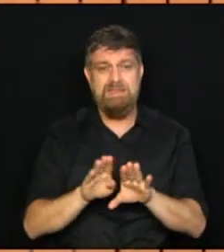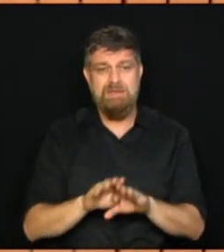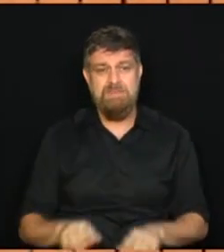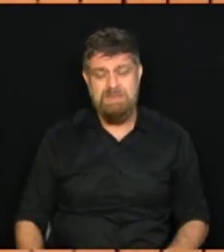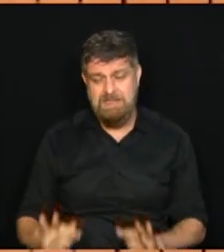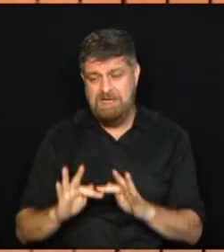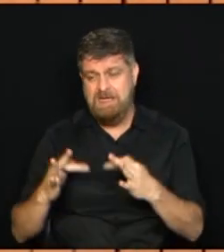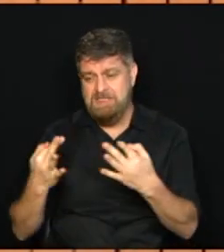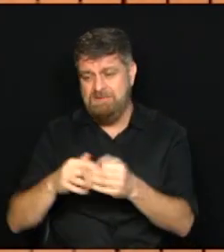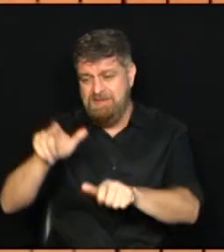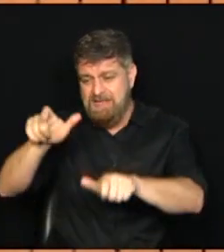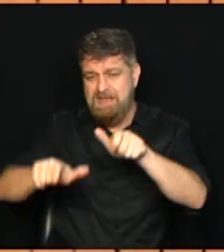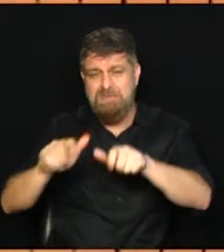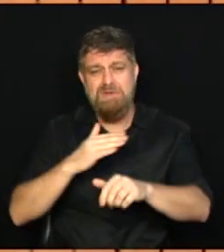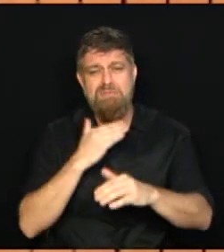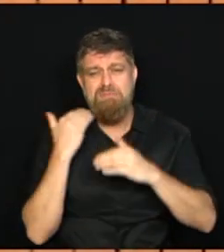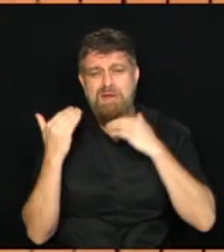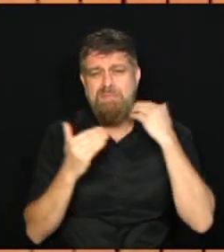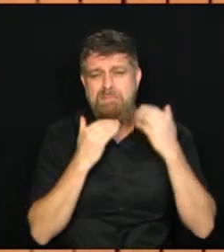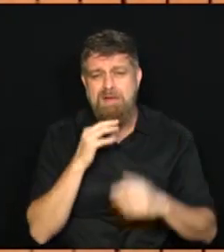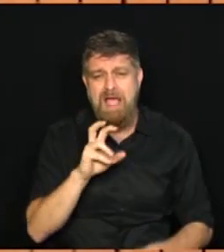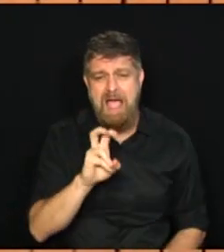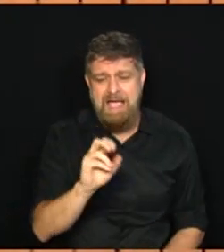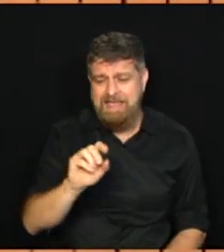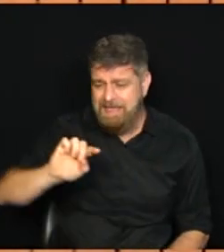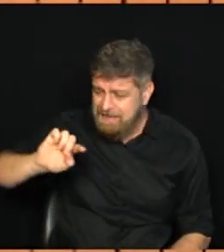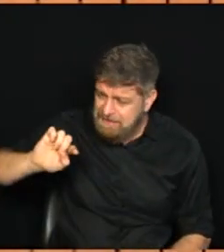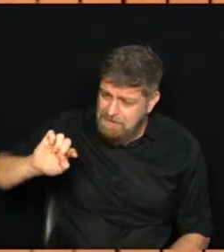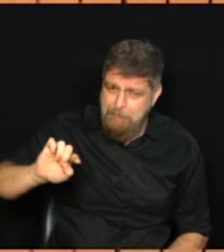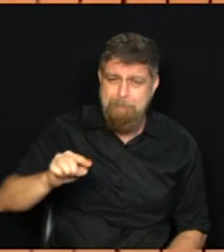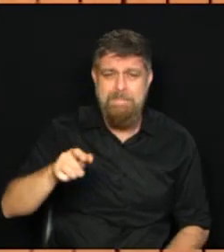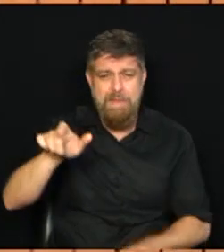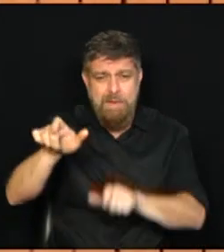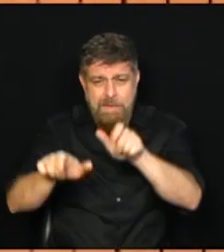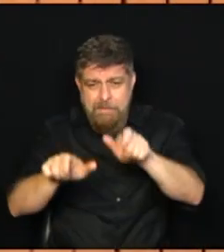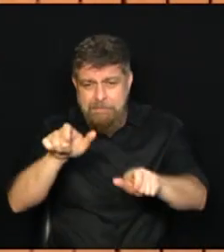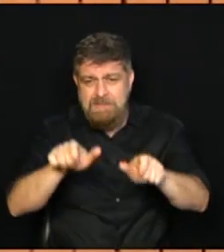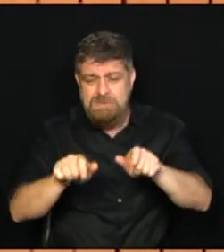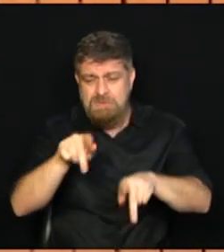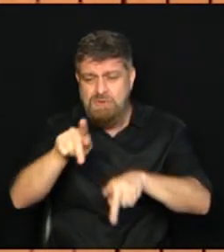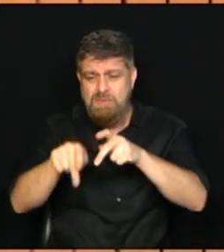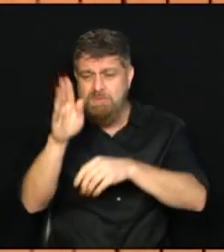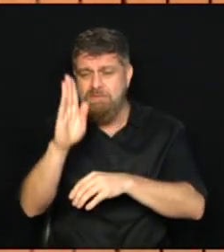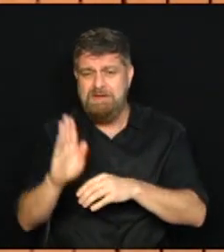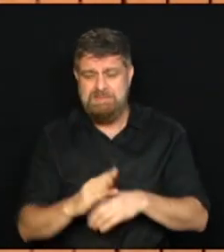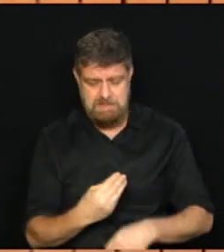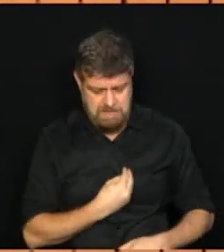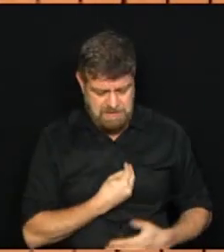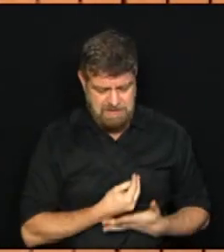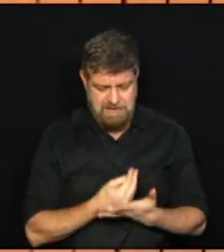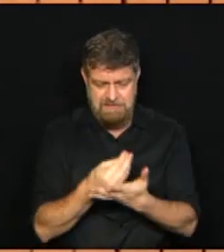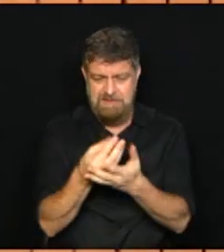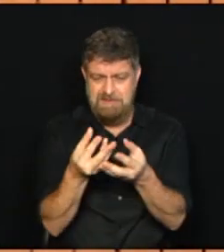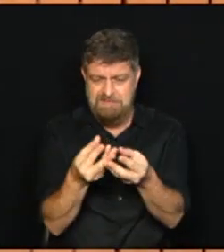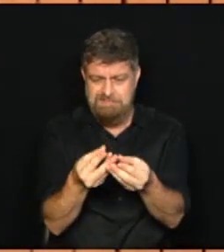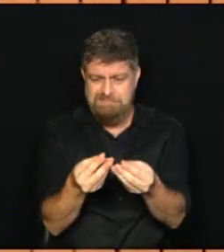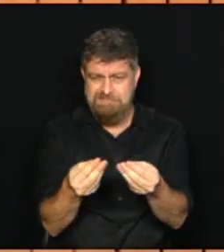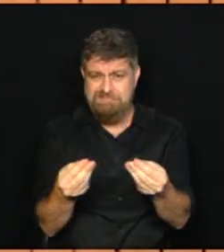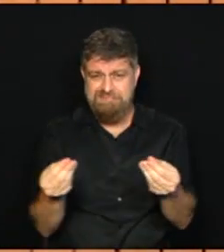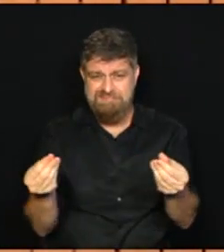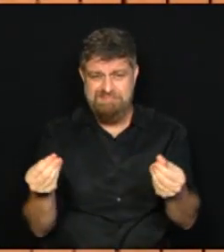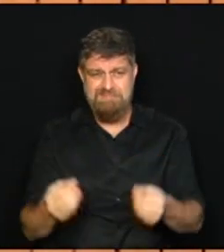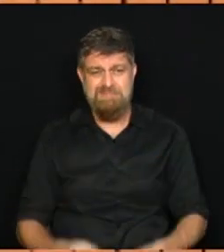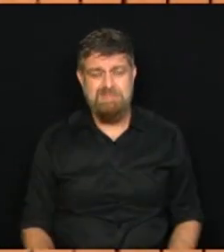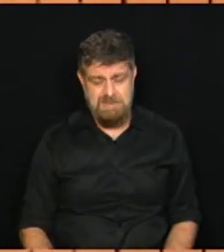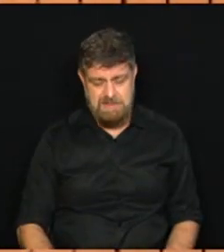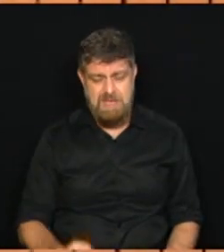às famílias de mais de 500 mil brasileiros que tiveram ceifadas as suas vidas. Então, é um número bem emblemático. Eu